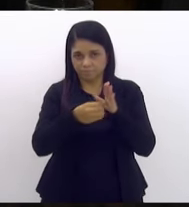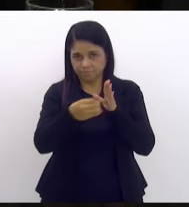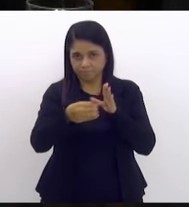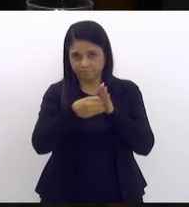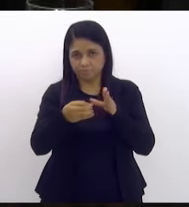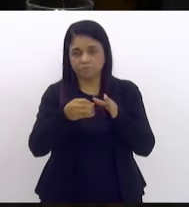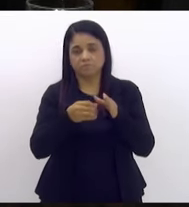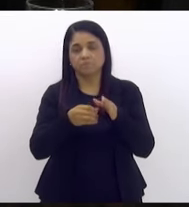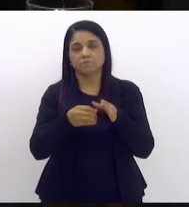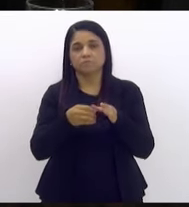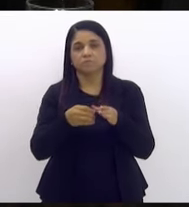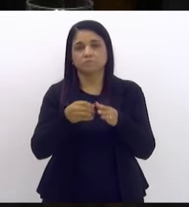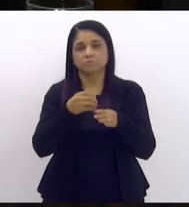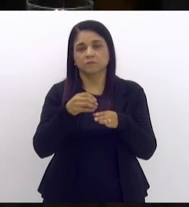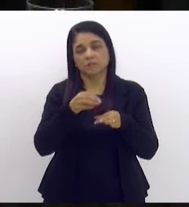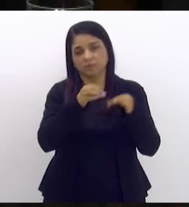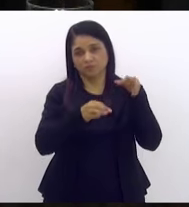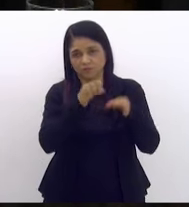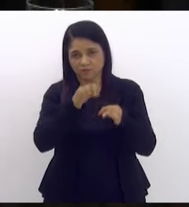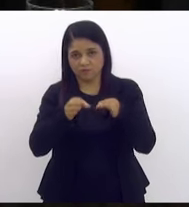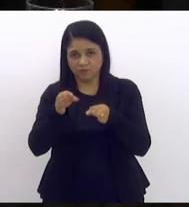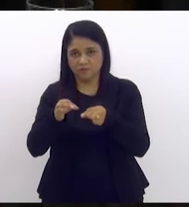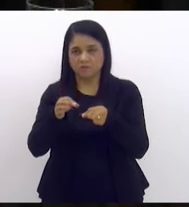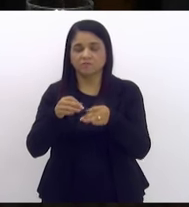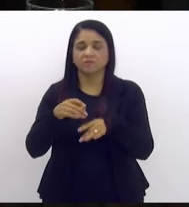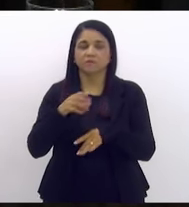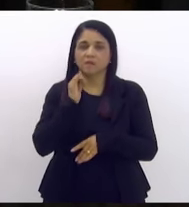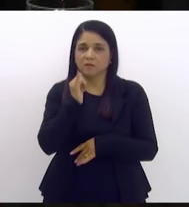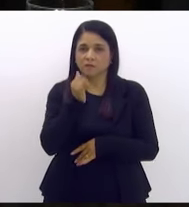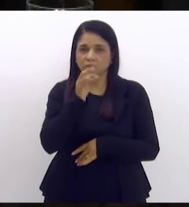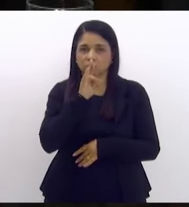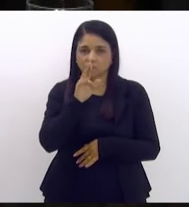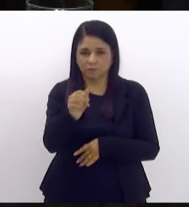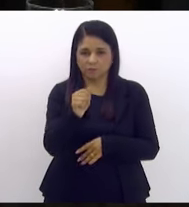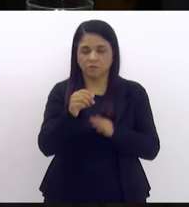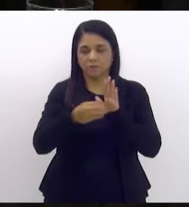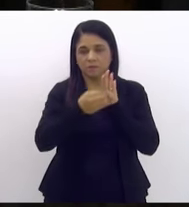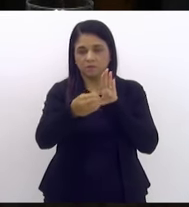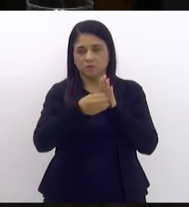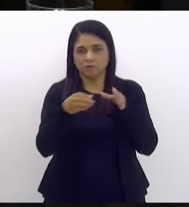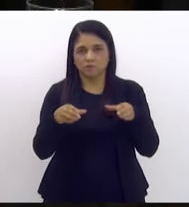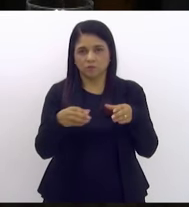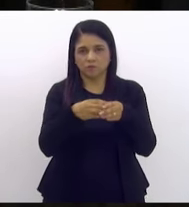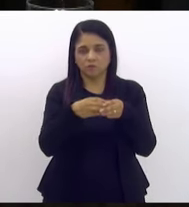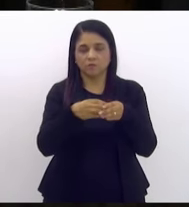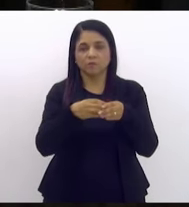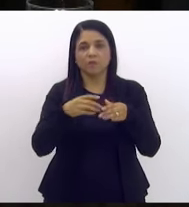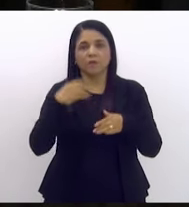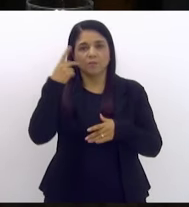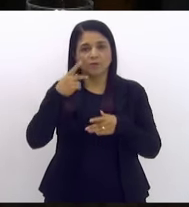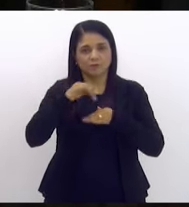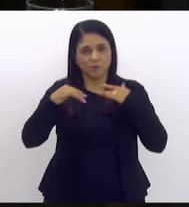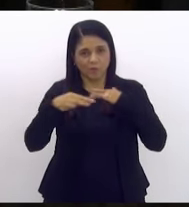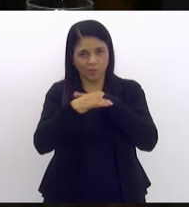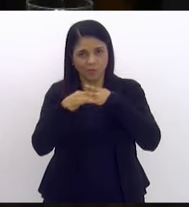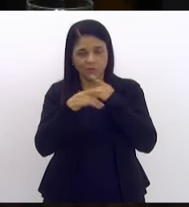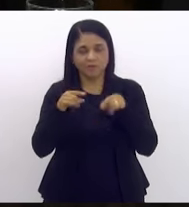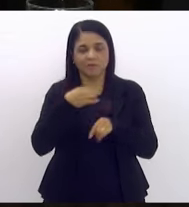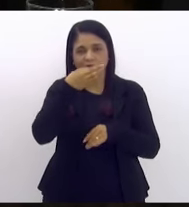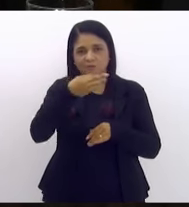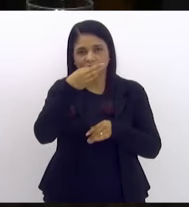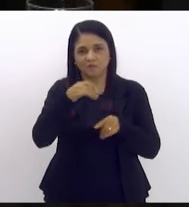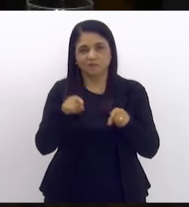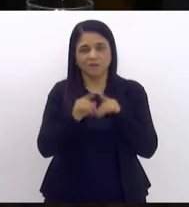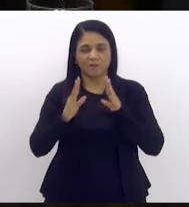pela juridicidade. Relator, deputado Rodrigo Amorim. Pendente de pareceres das comissões de Política Urbana, Habitação, Assuntos